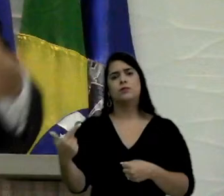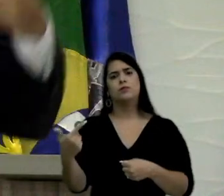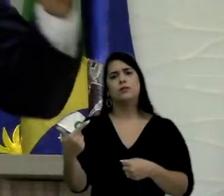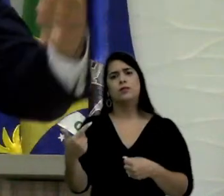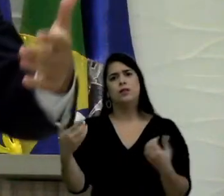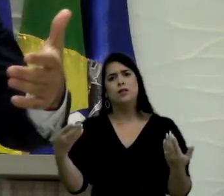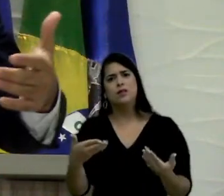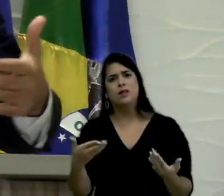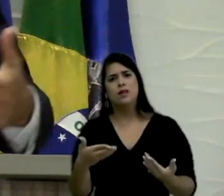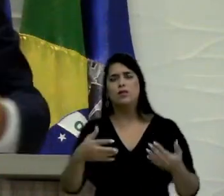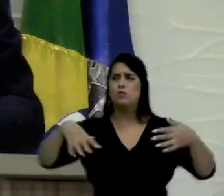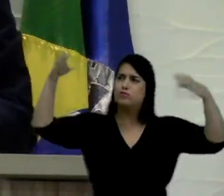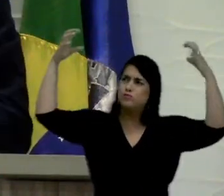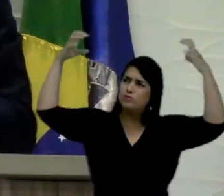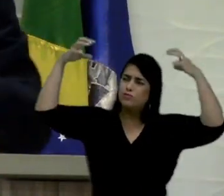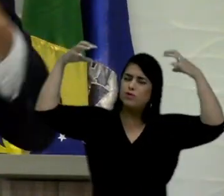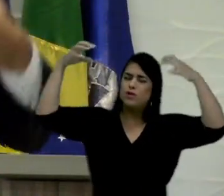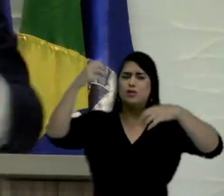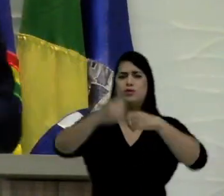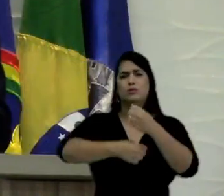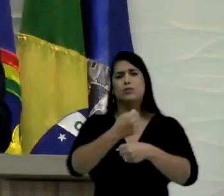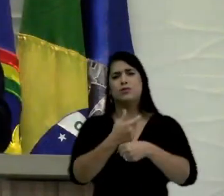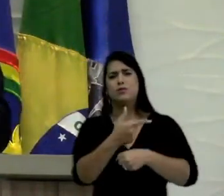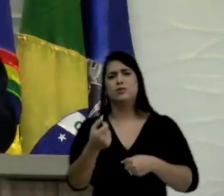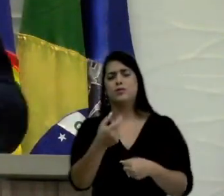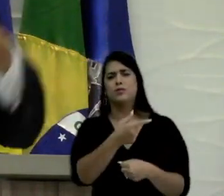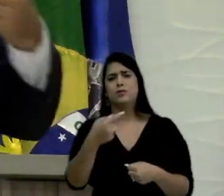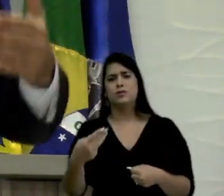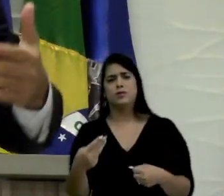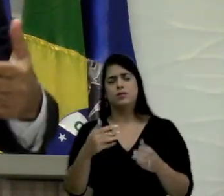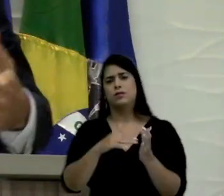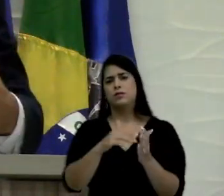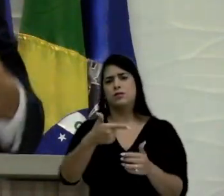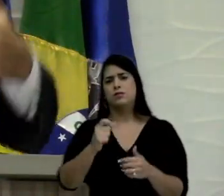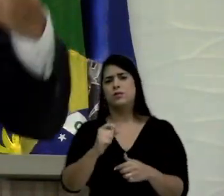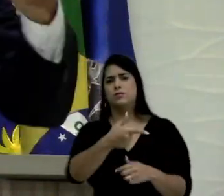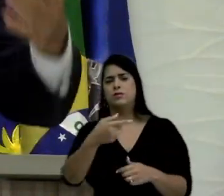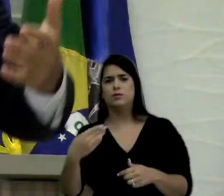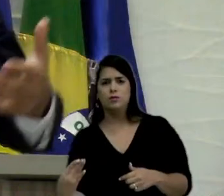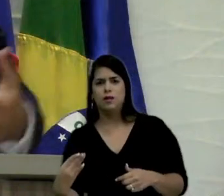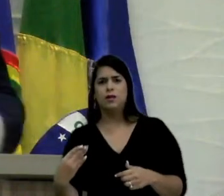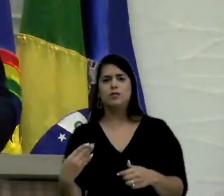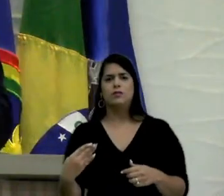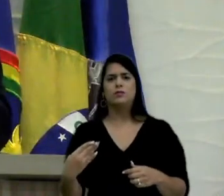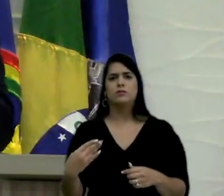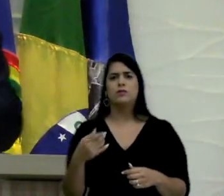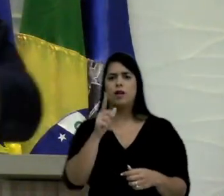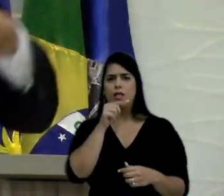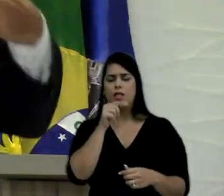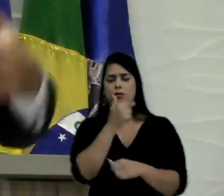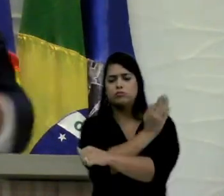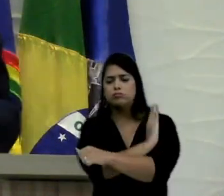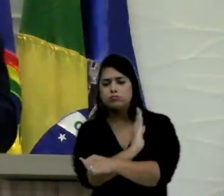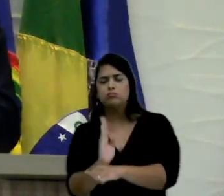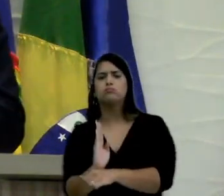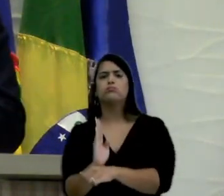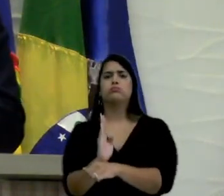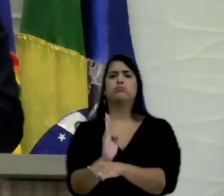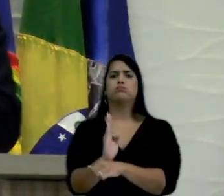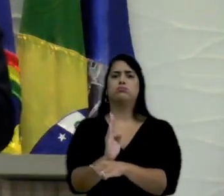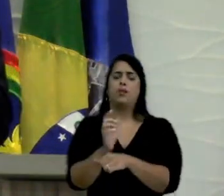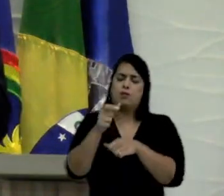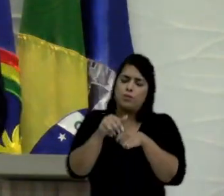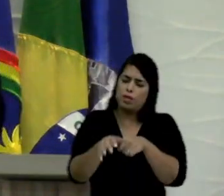gente agora toda chuva que vem agora em 2023 2024 chega na Barra a barragem transborda porque tá com sua capacidade